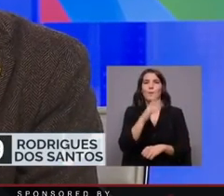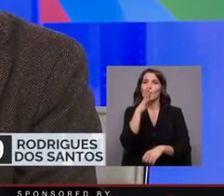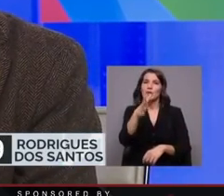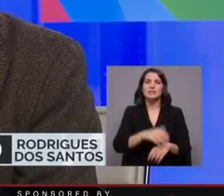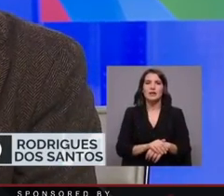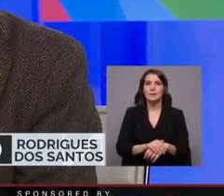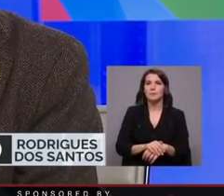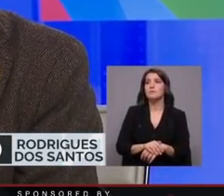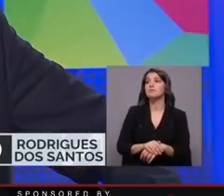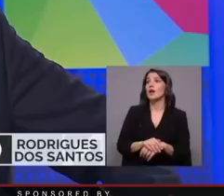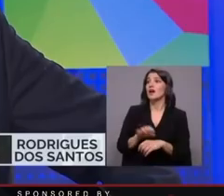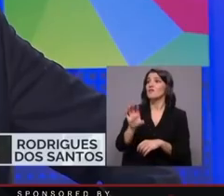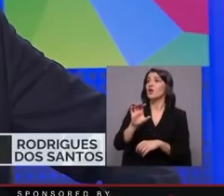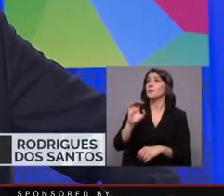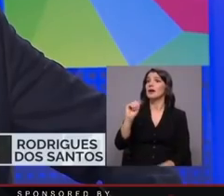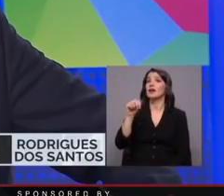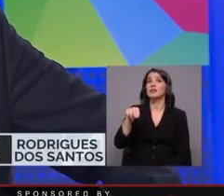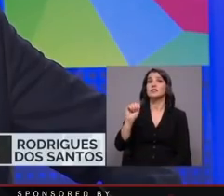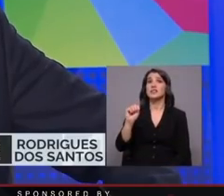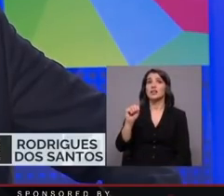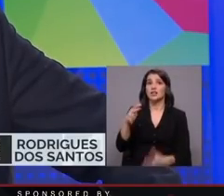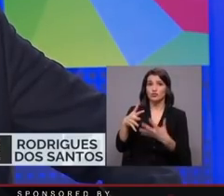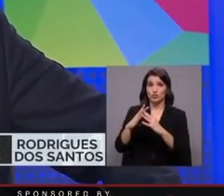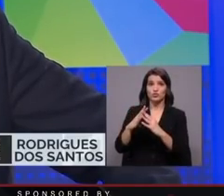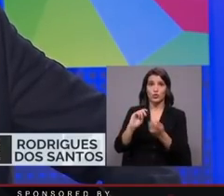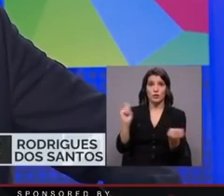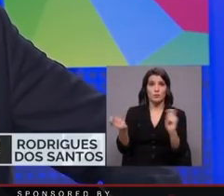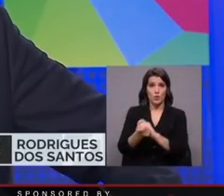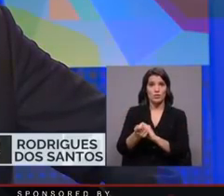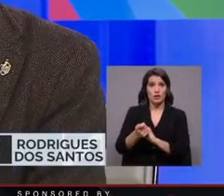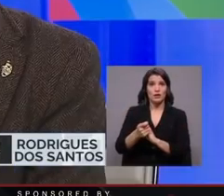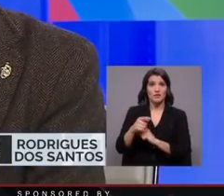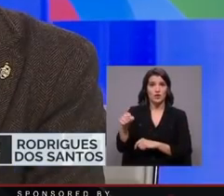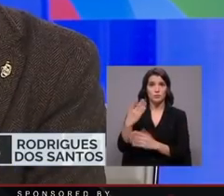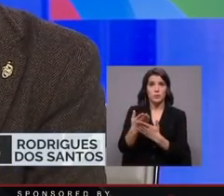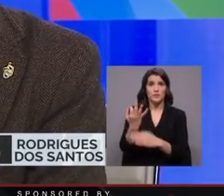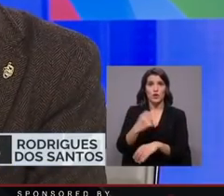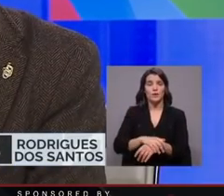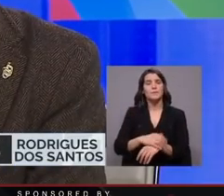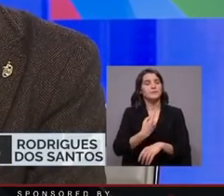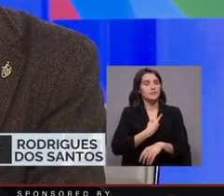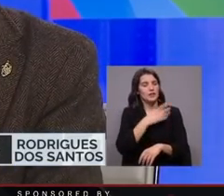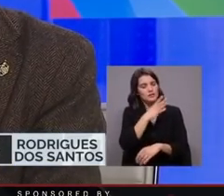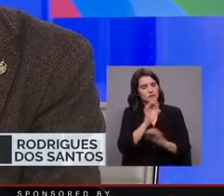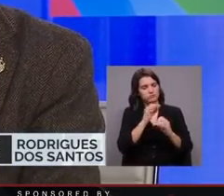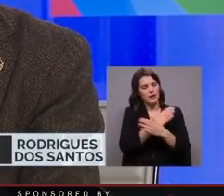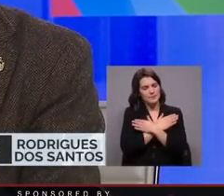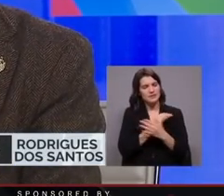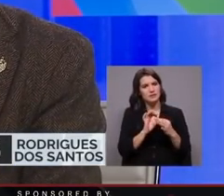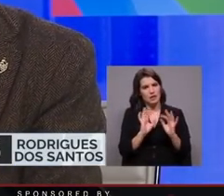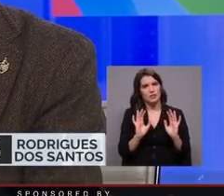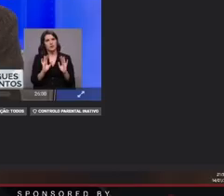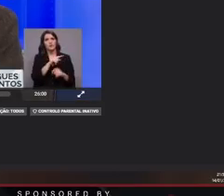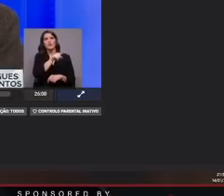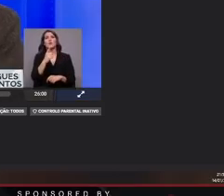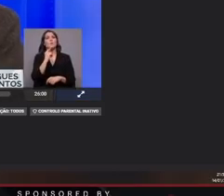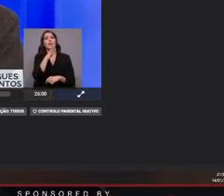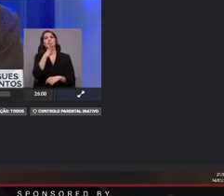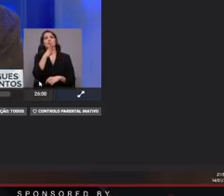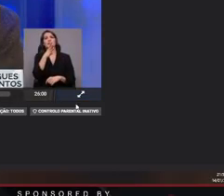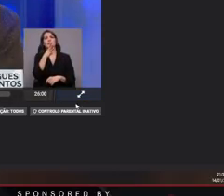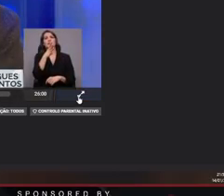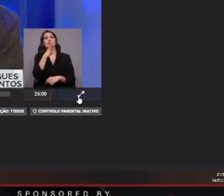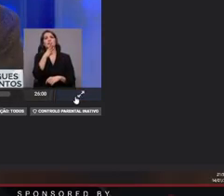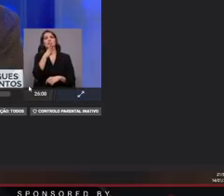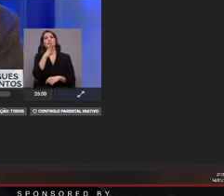dizer que vocês não podem dizer permitem dizer isso com toda amizade vocês não podem dizer que são um único